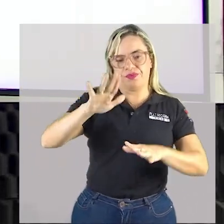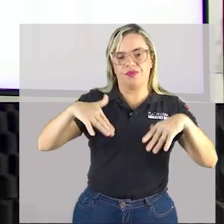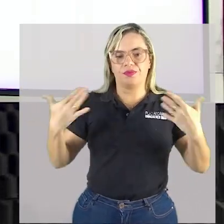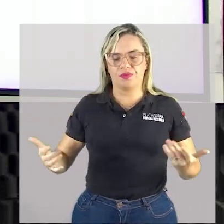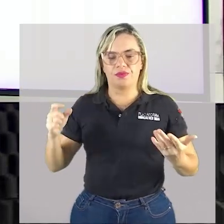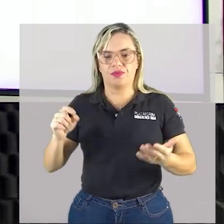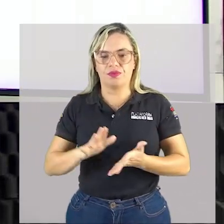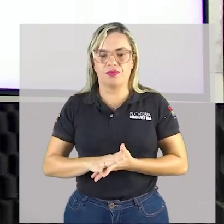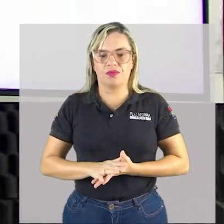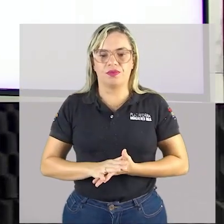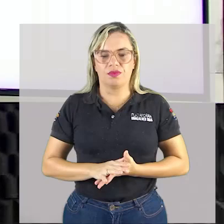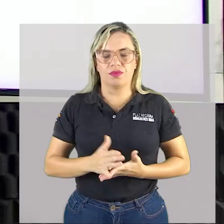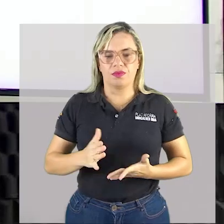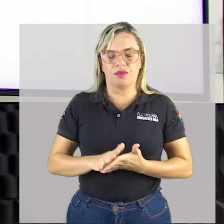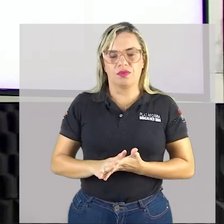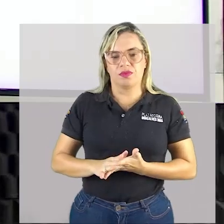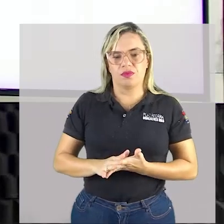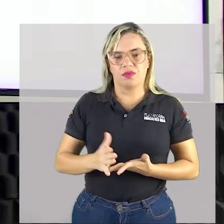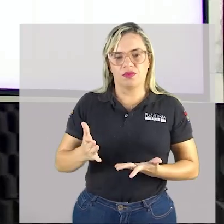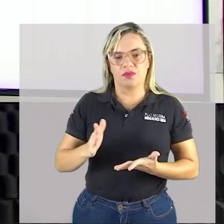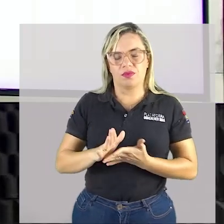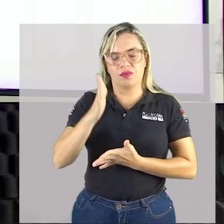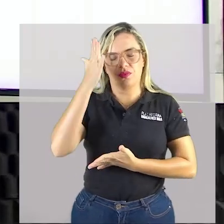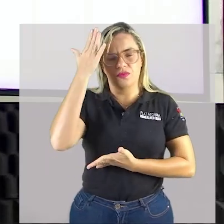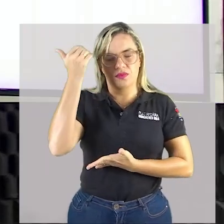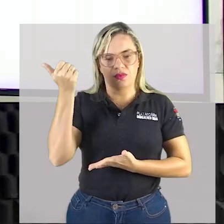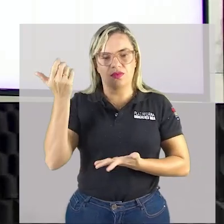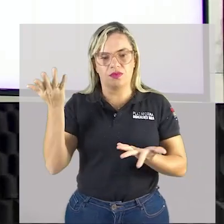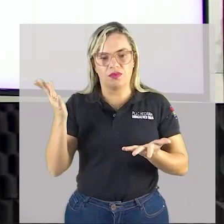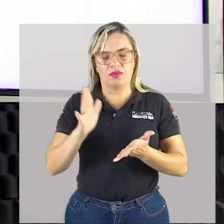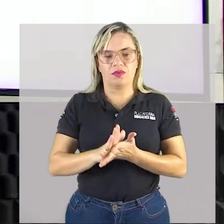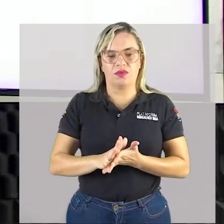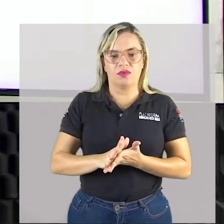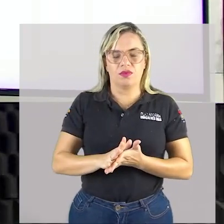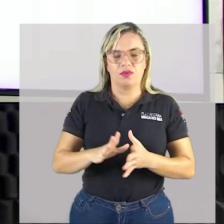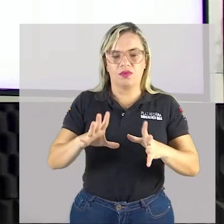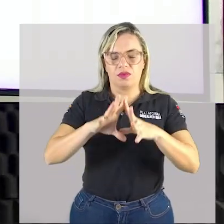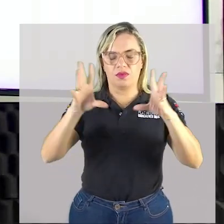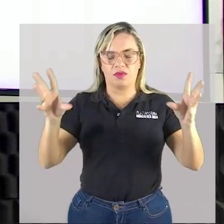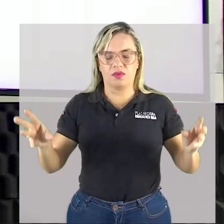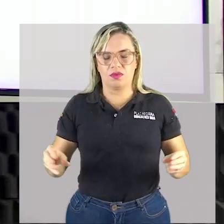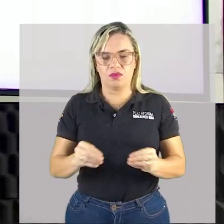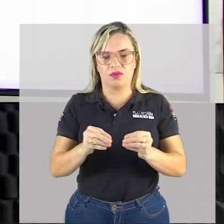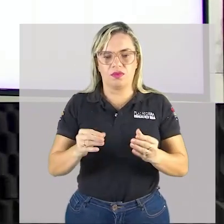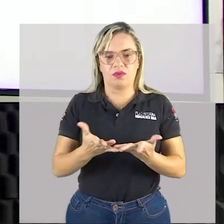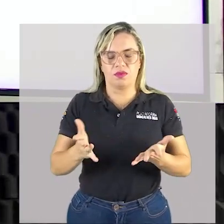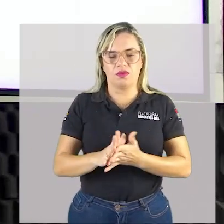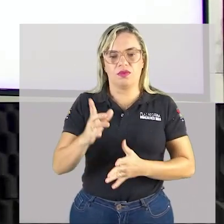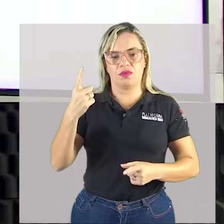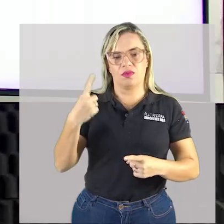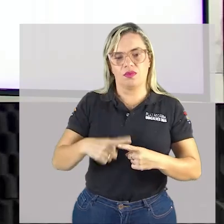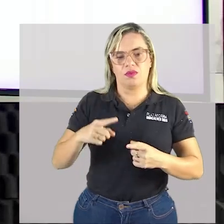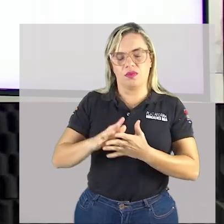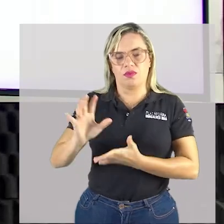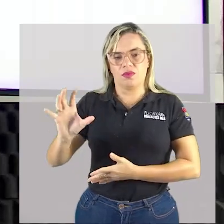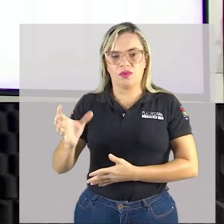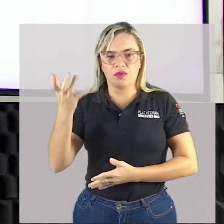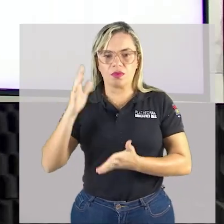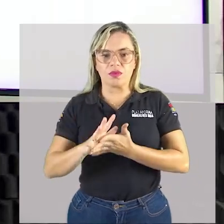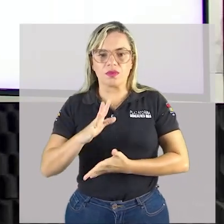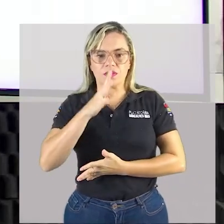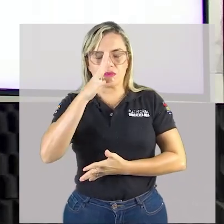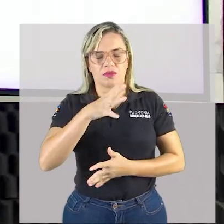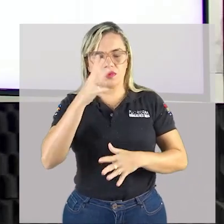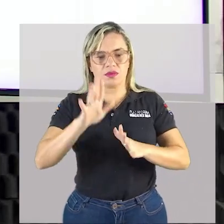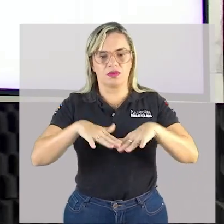né? Então, aqui a gente chega facilmente a essa conclusão, porque é um evento extremo que a gente